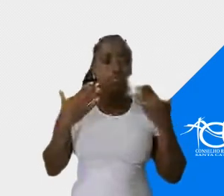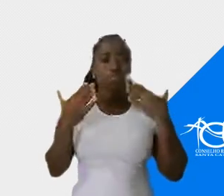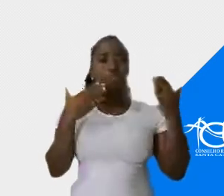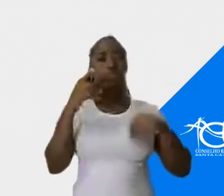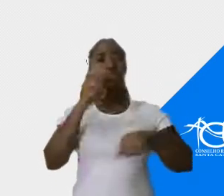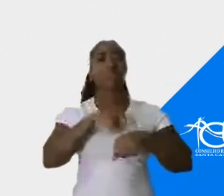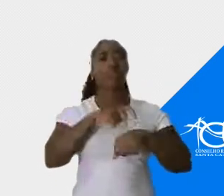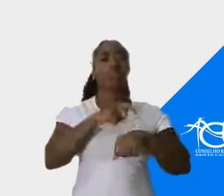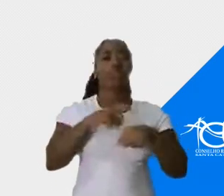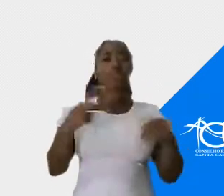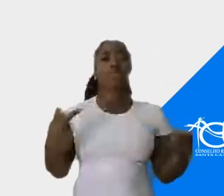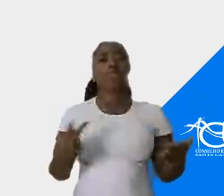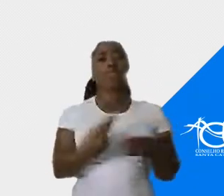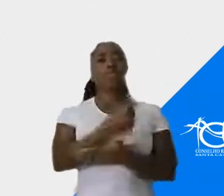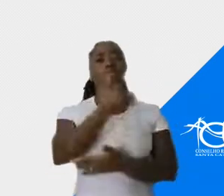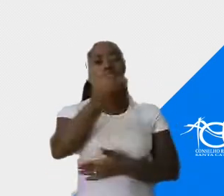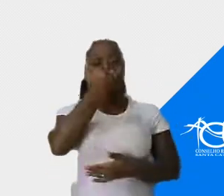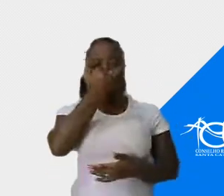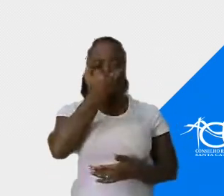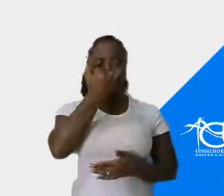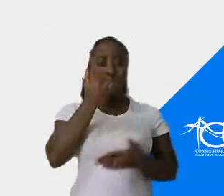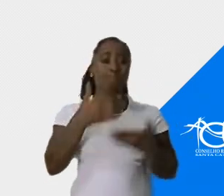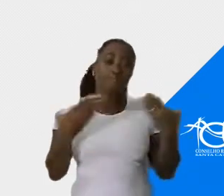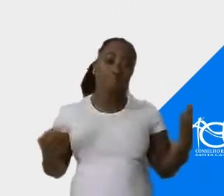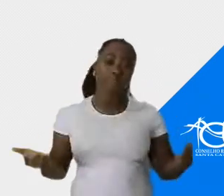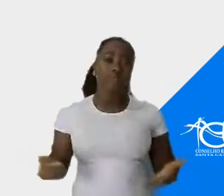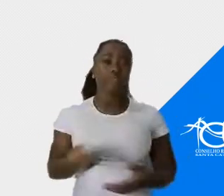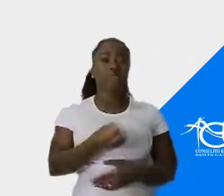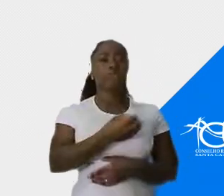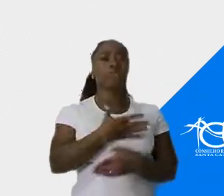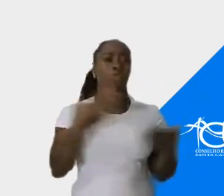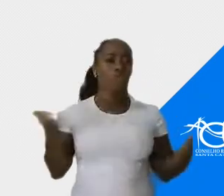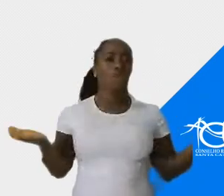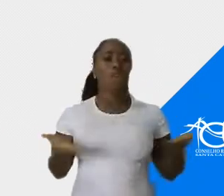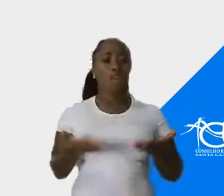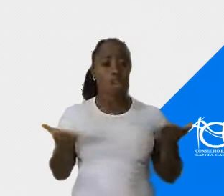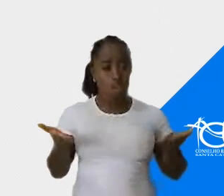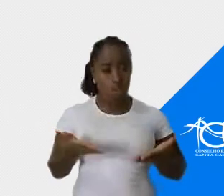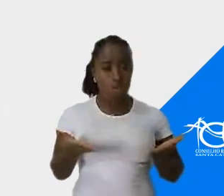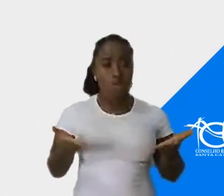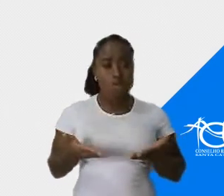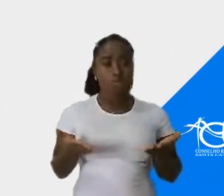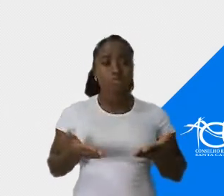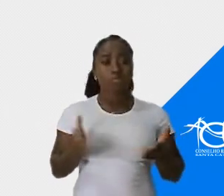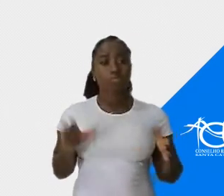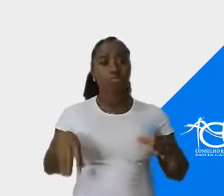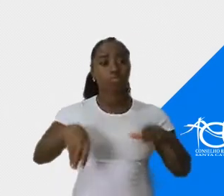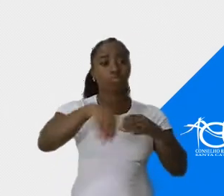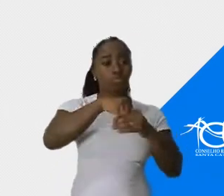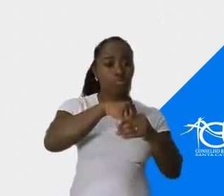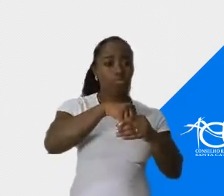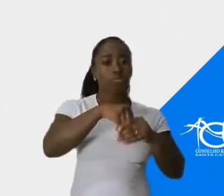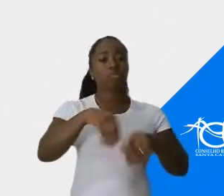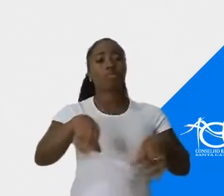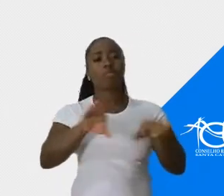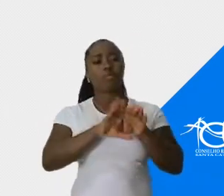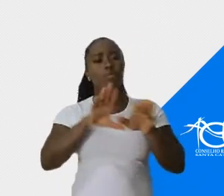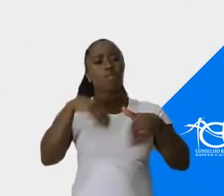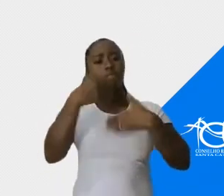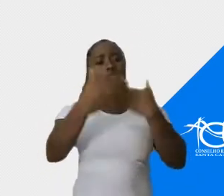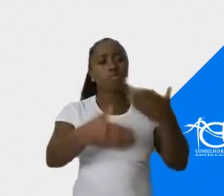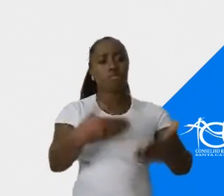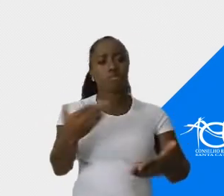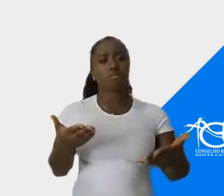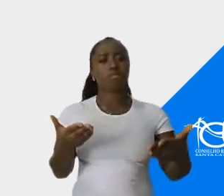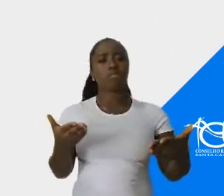uma boa novidade, e isso se incorpora à avaliação atual e cria um novo procedimento, né, porque